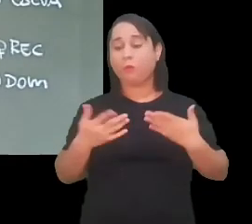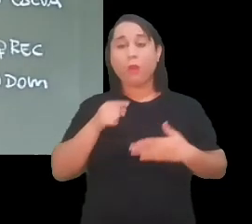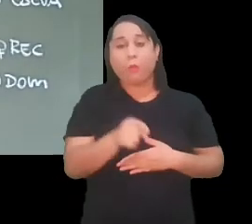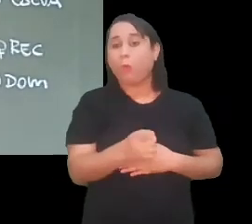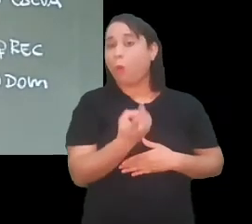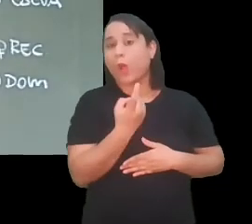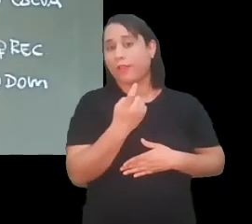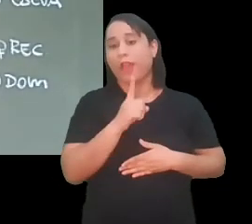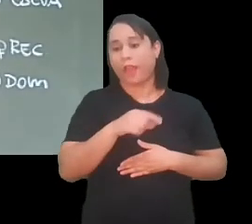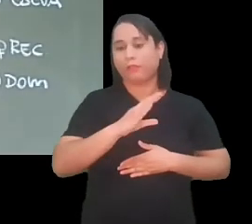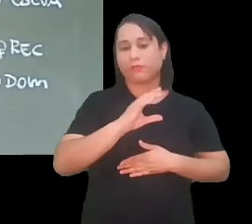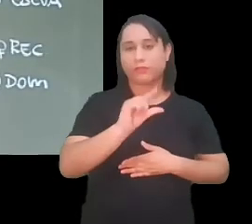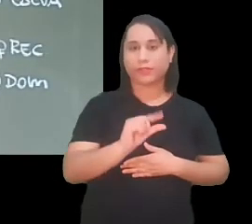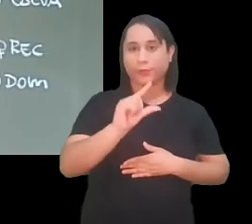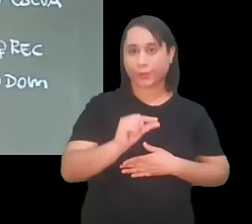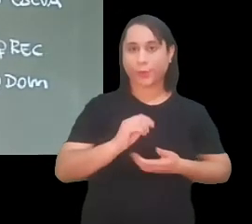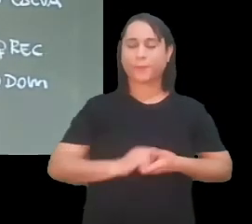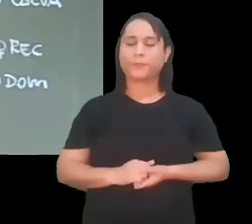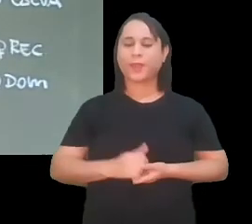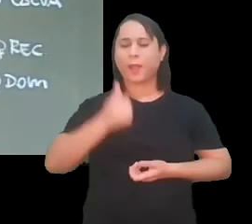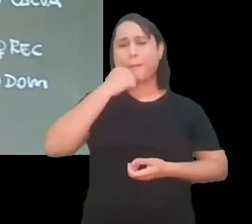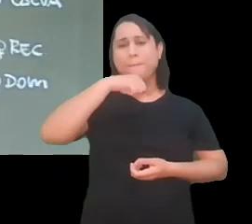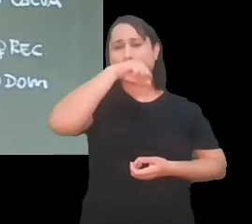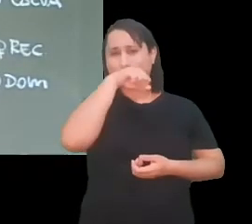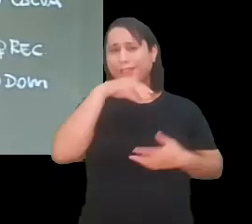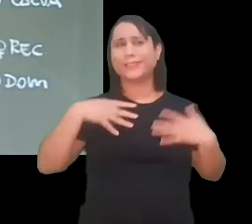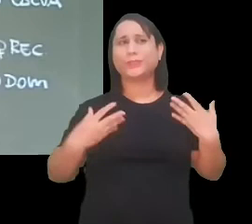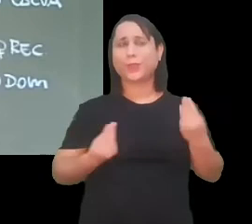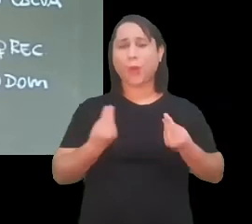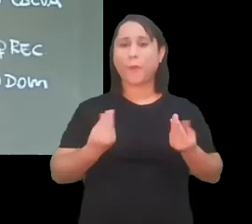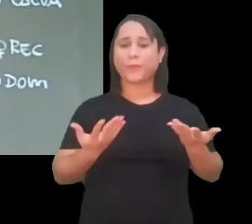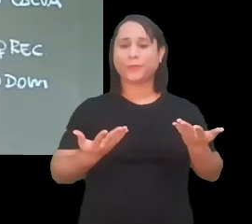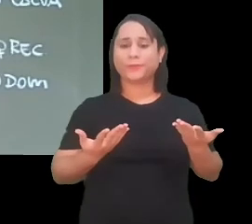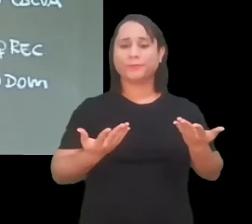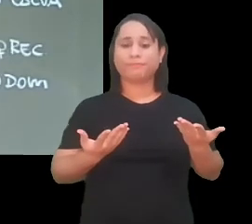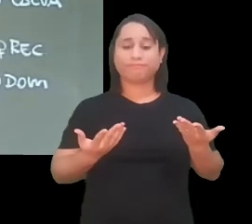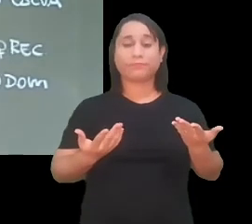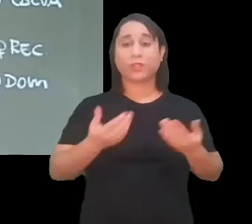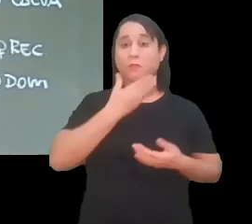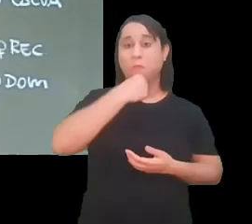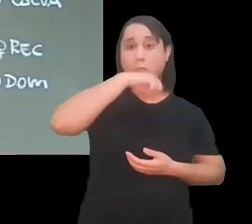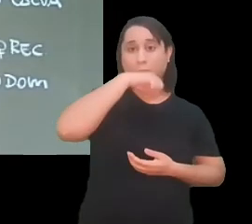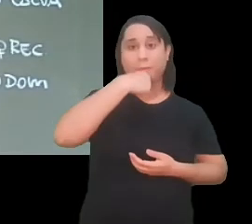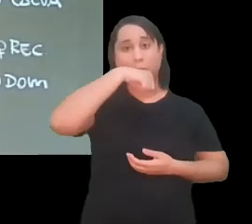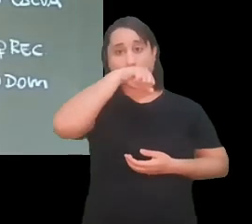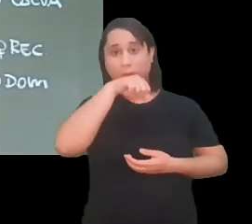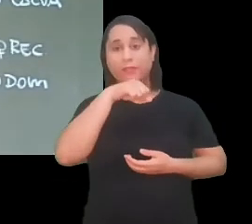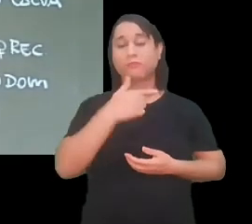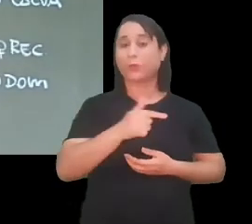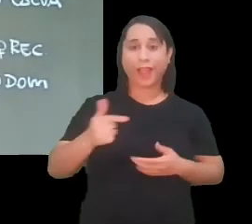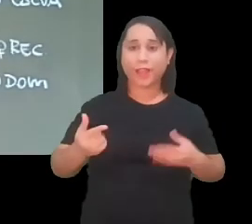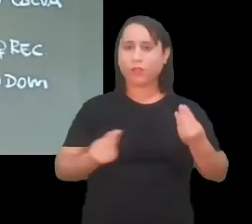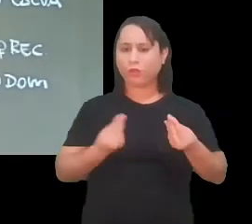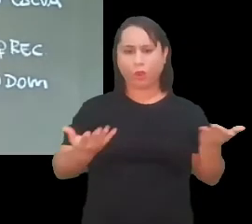aqui. E a mãe? Ele está dizendo que ambos os pais de Leandro não possuem a calvície. Então, prof,